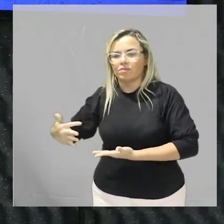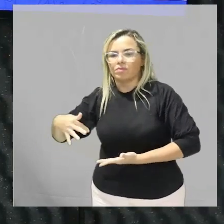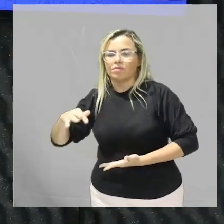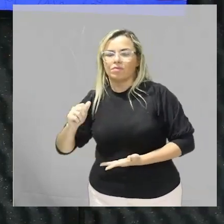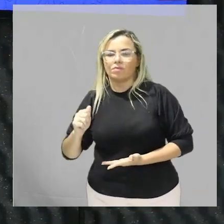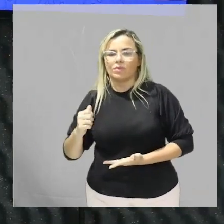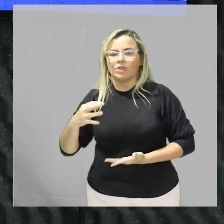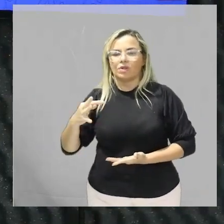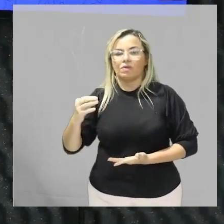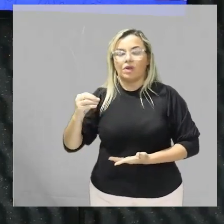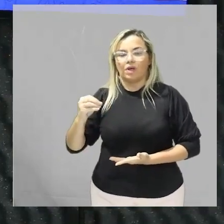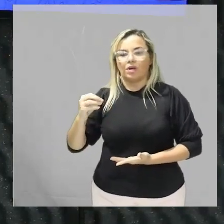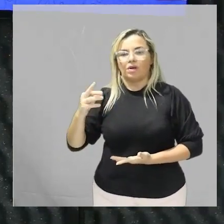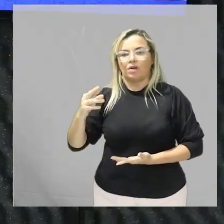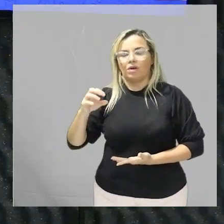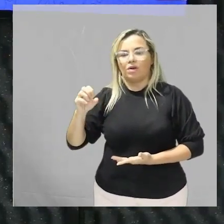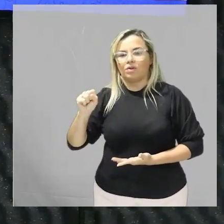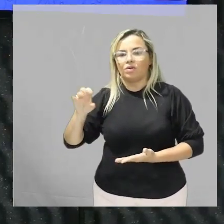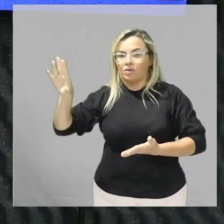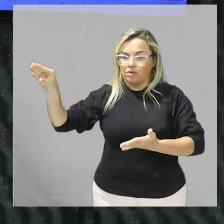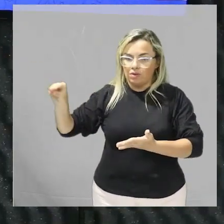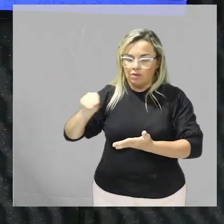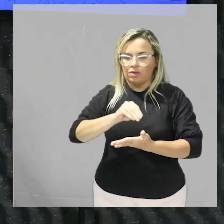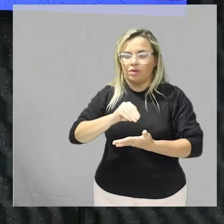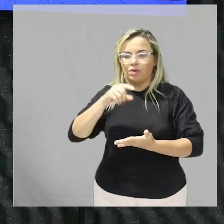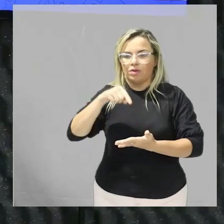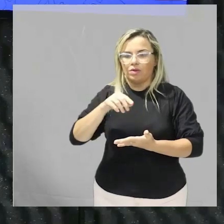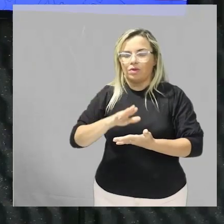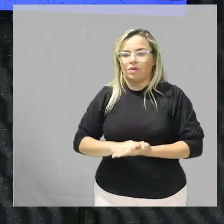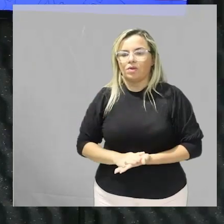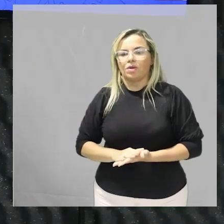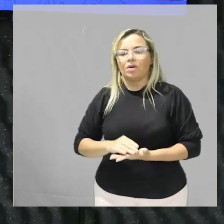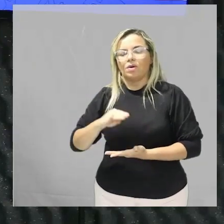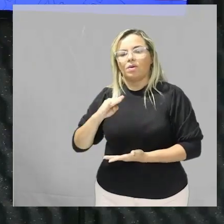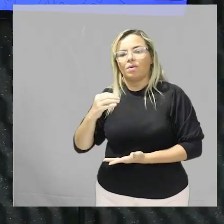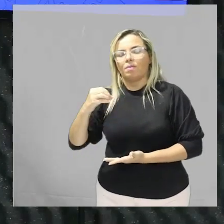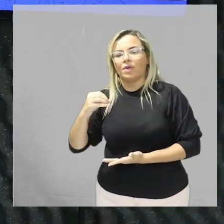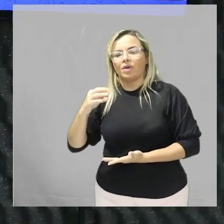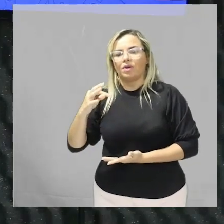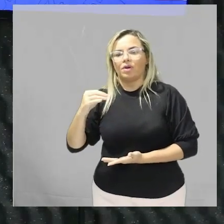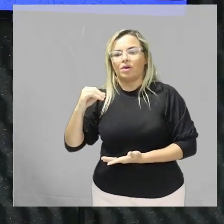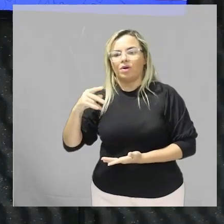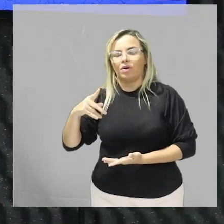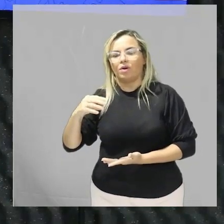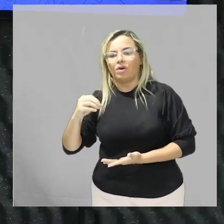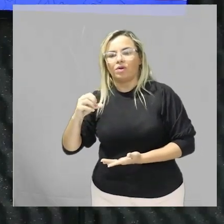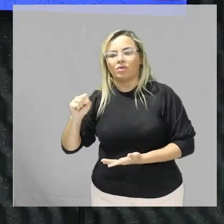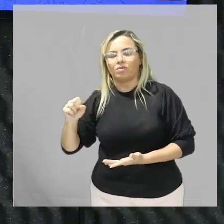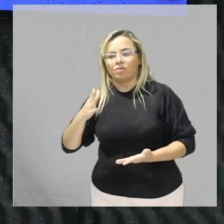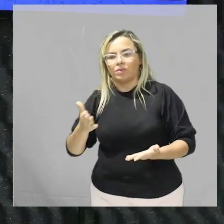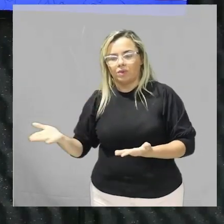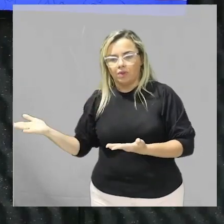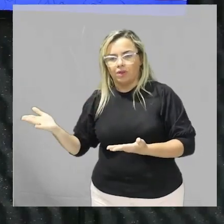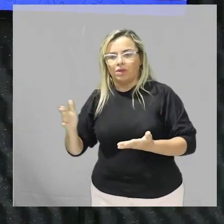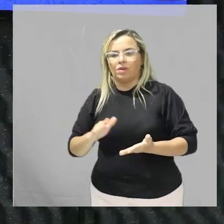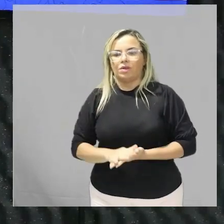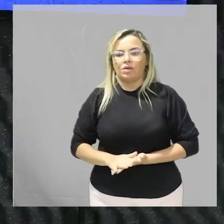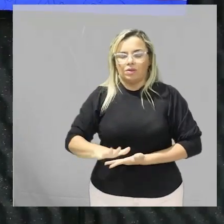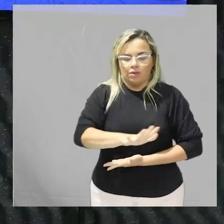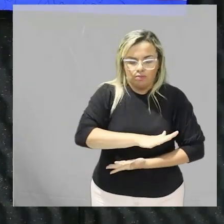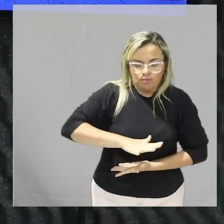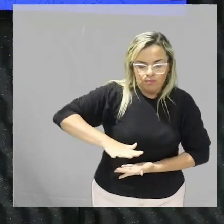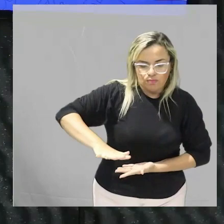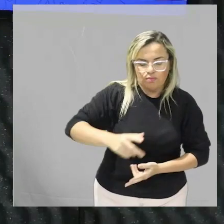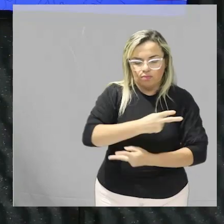fatores, anote aí, pessoal, são os fatores bióticos, tá? Os seres vivos de uma determinada área,